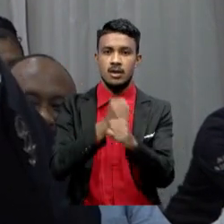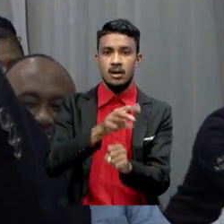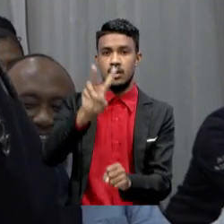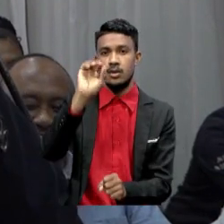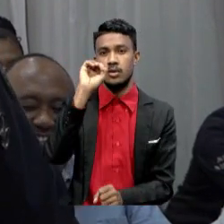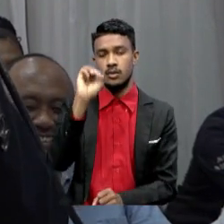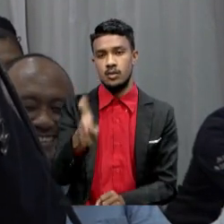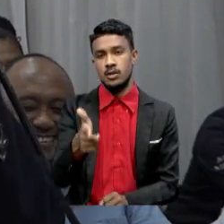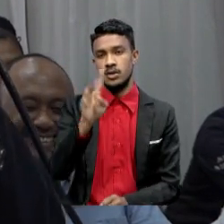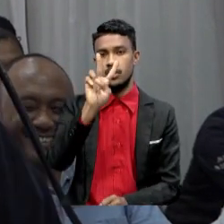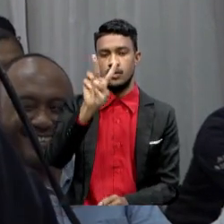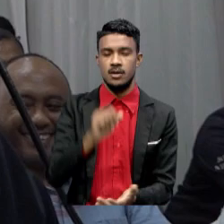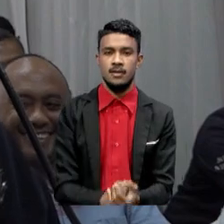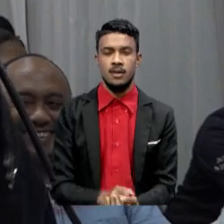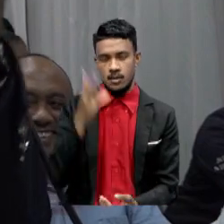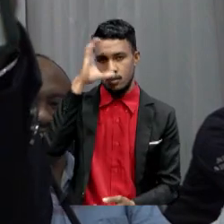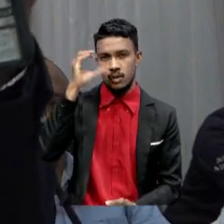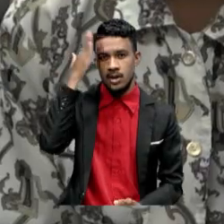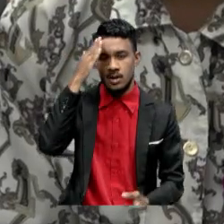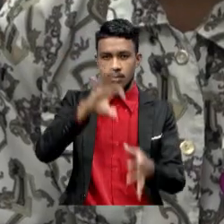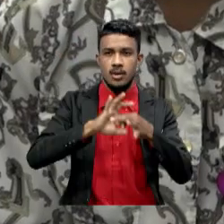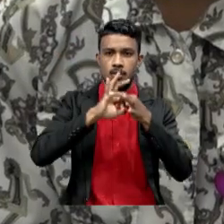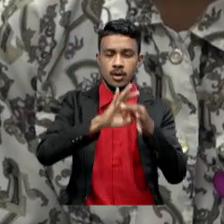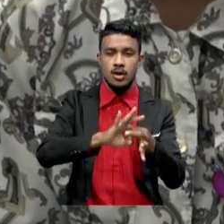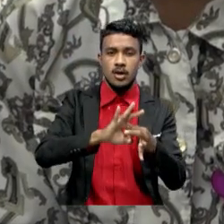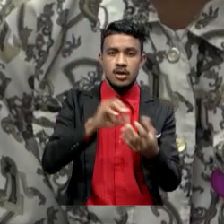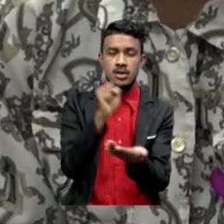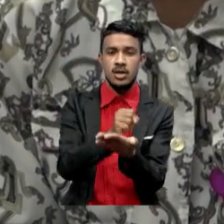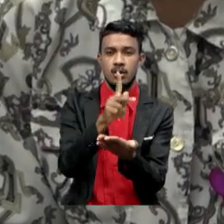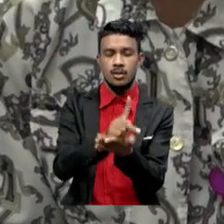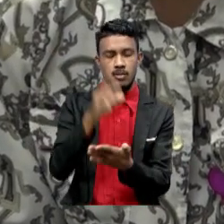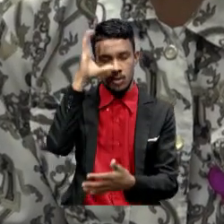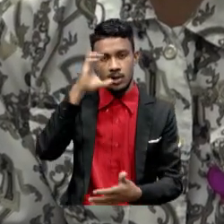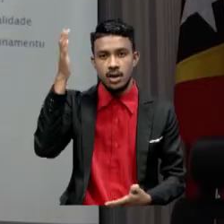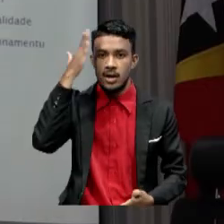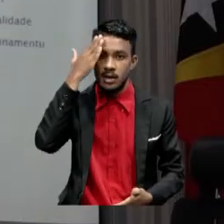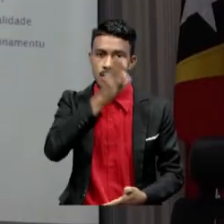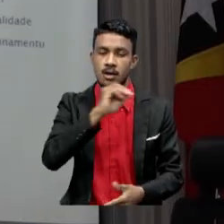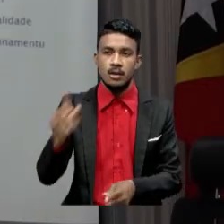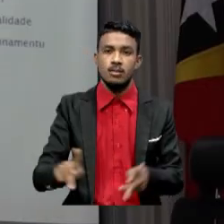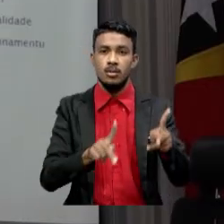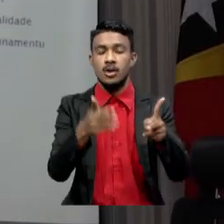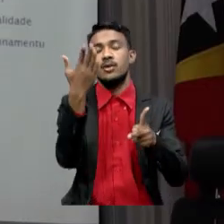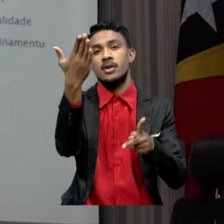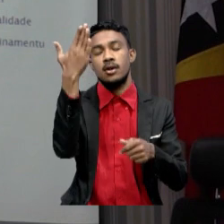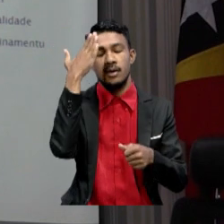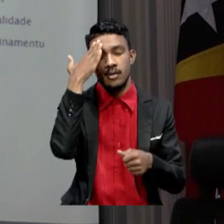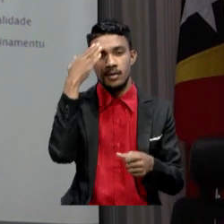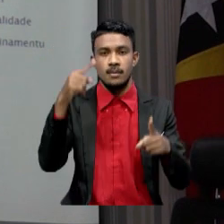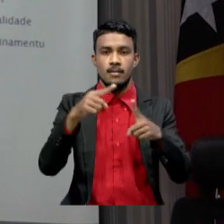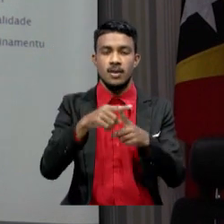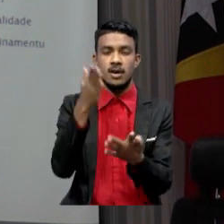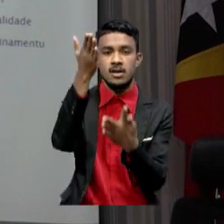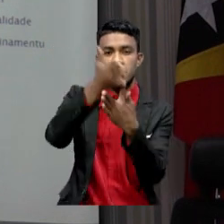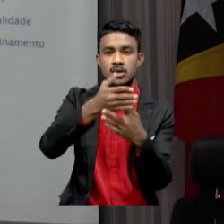nulo resing rua. Pesquisa nebe equipa SECOMS halaune atu buka hatene publiku ninia interesante ba acesa